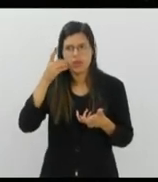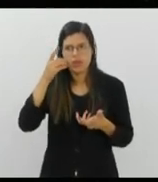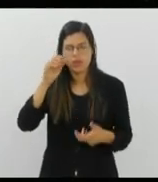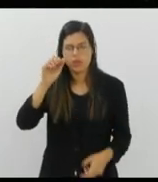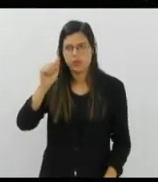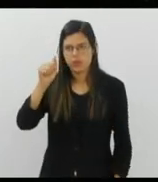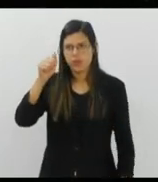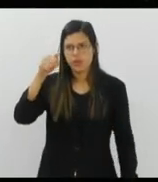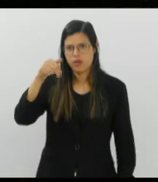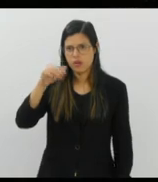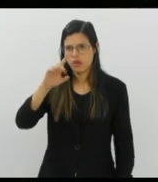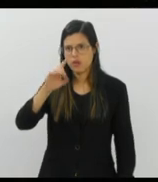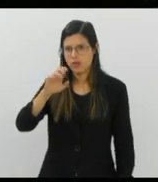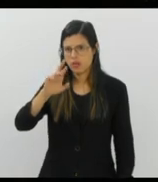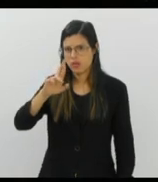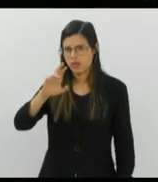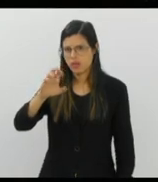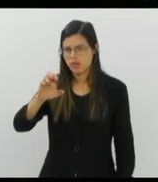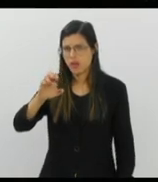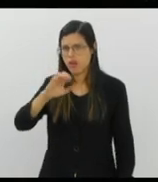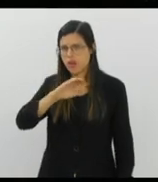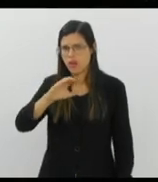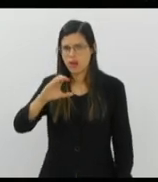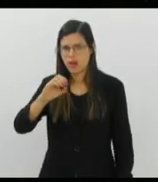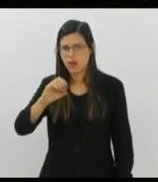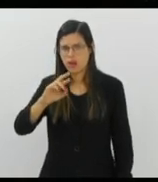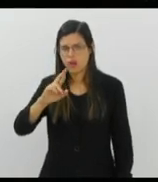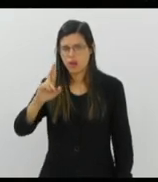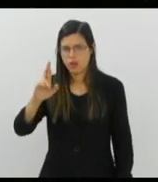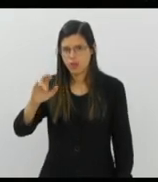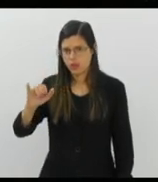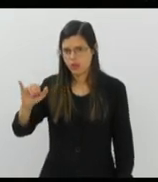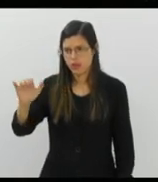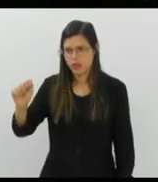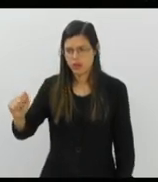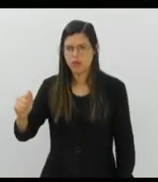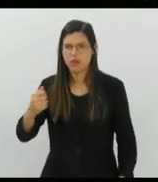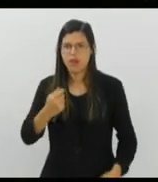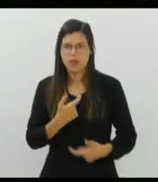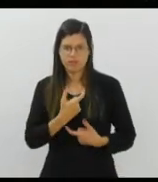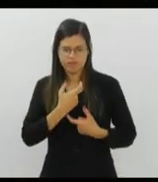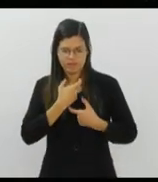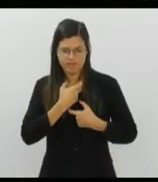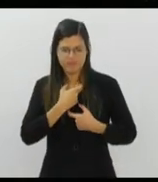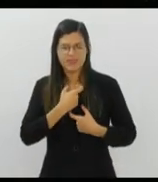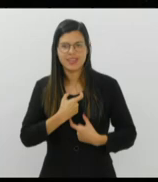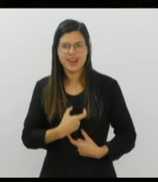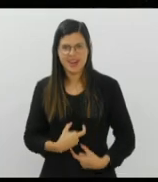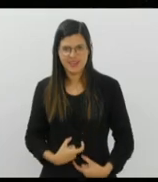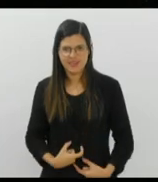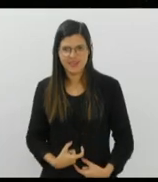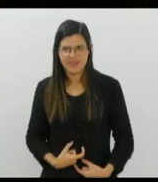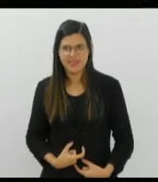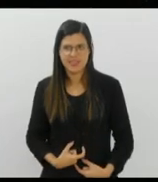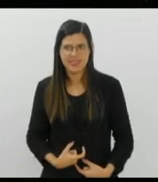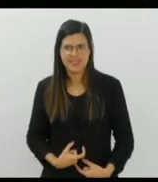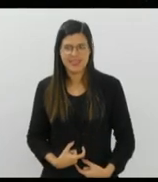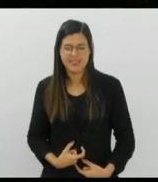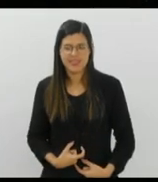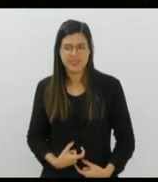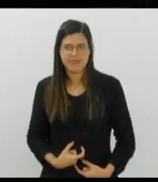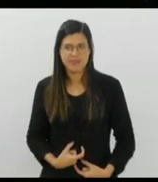Correia, ultimando a sua moderna gravata, visto que ele vai fazer